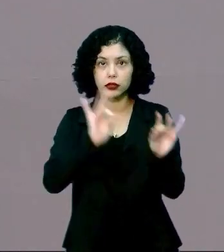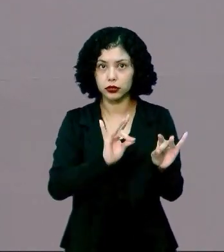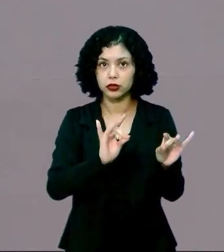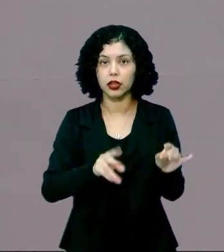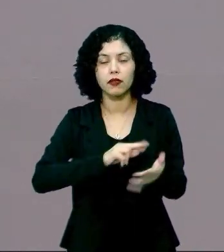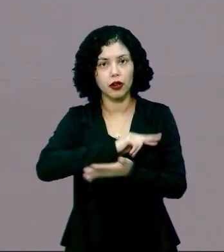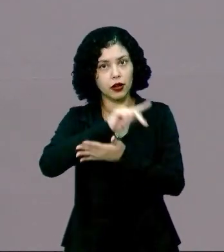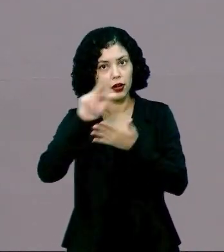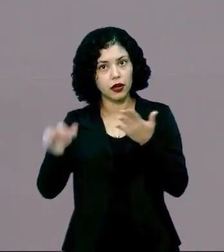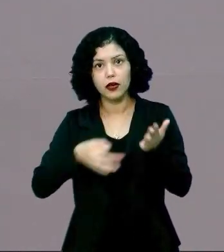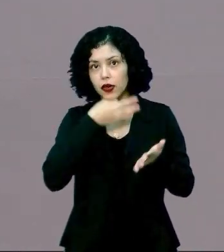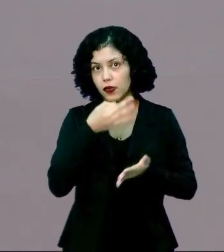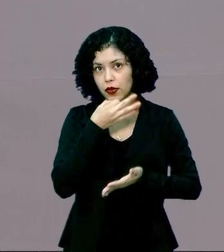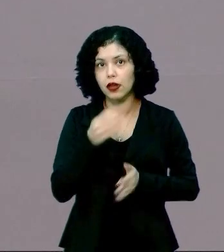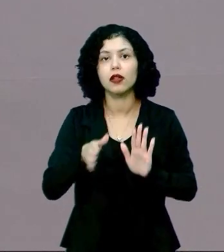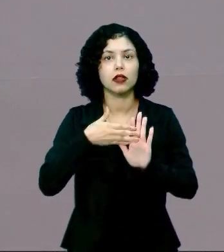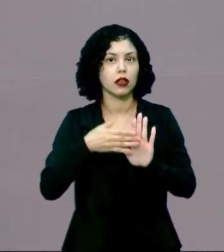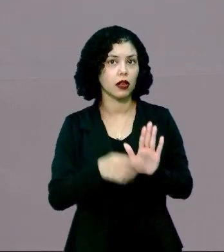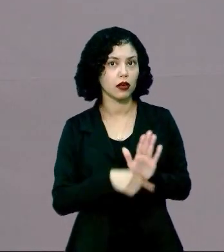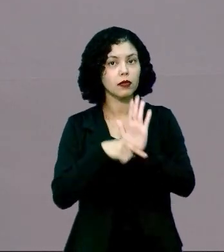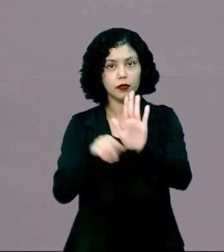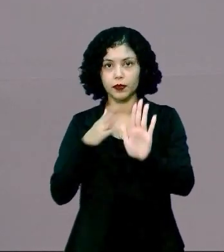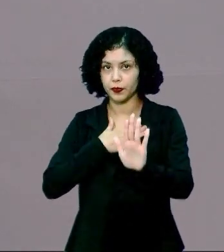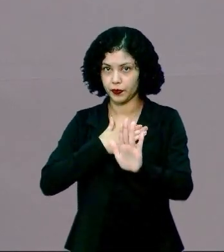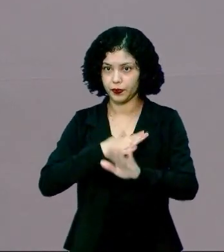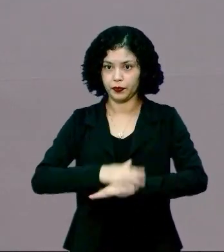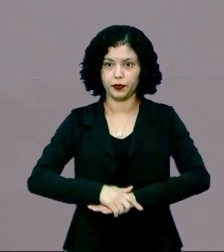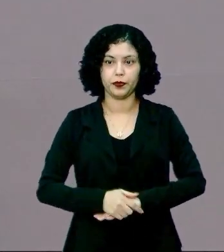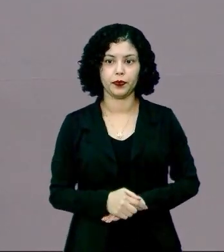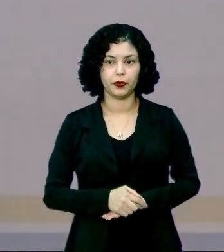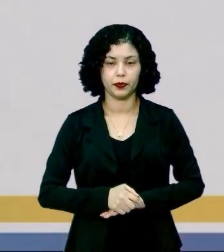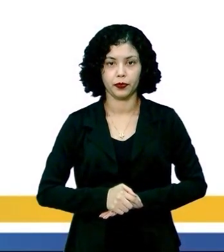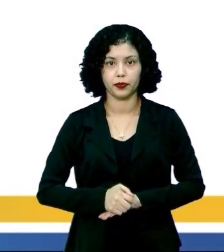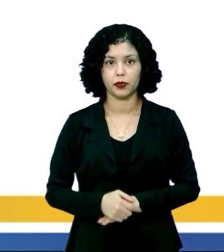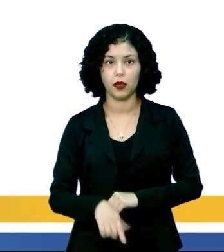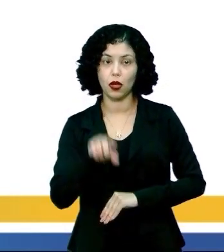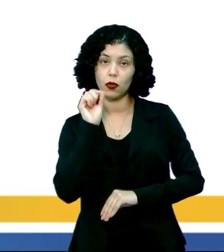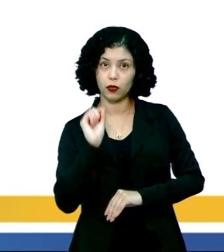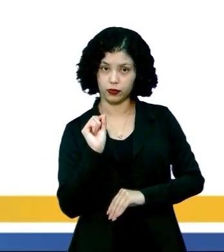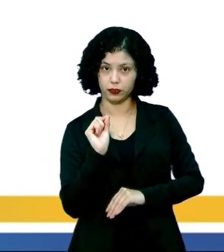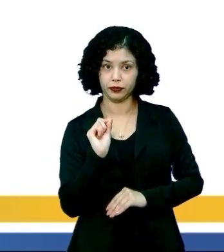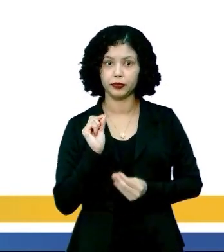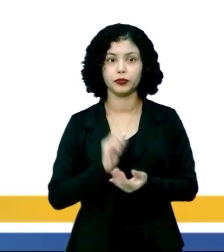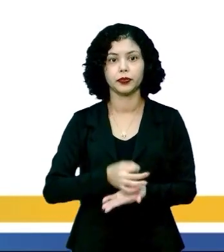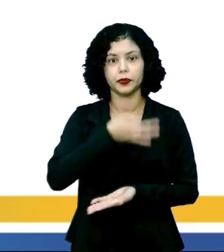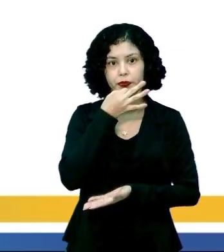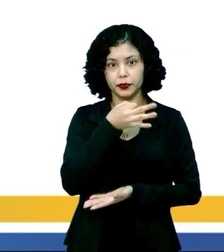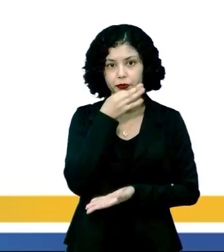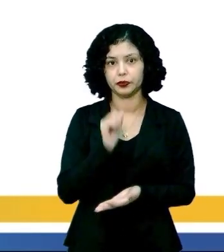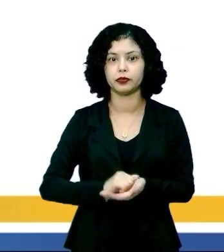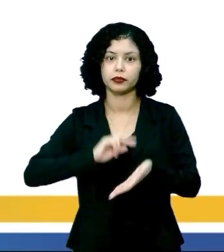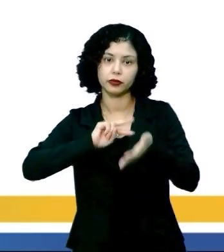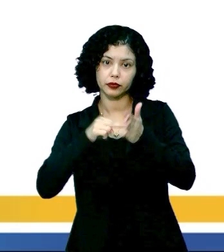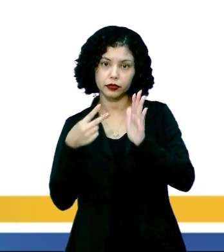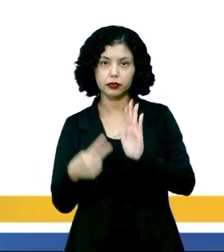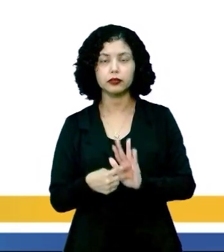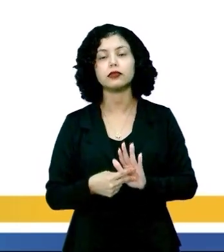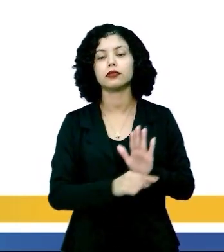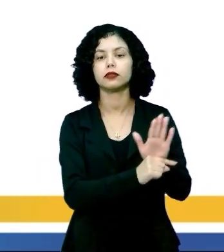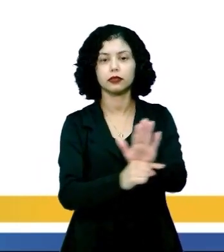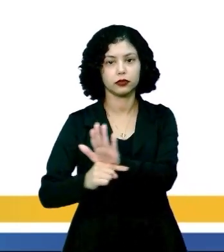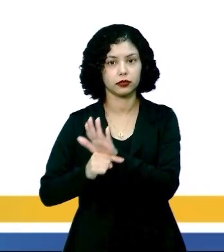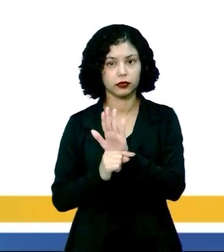de argumentos que comprovem a minha tese. E o que seria argumentar?